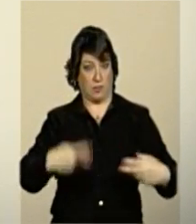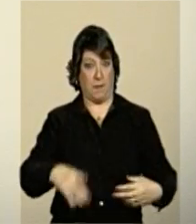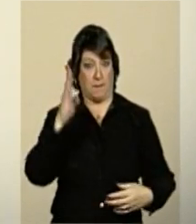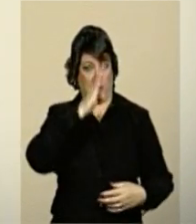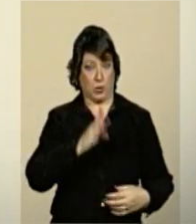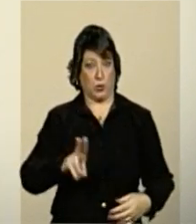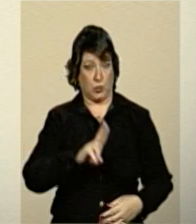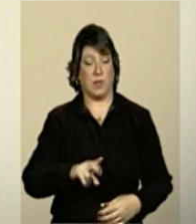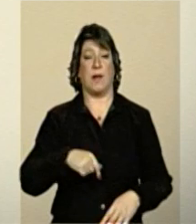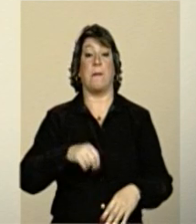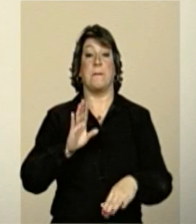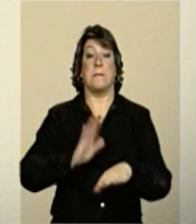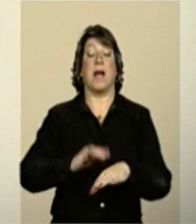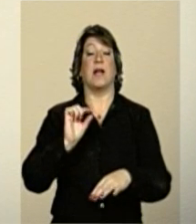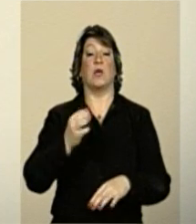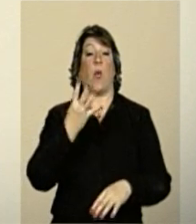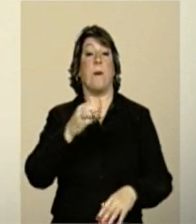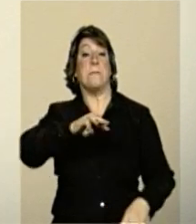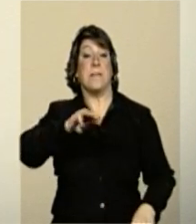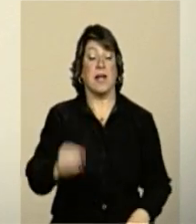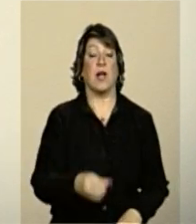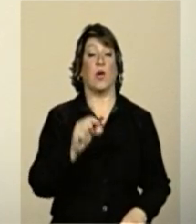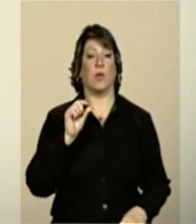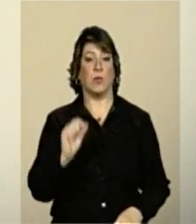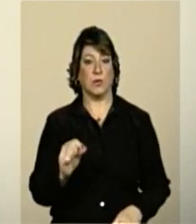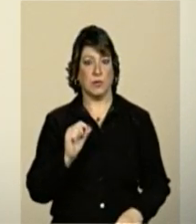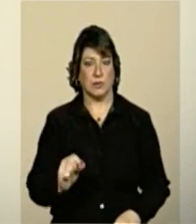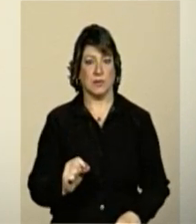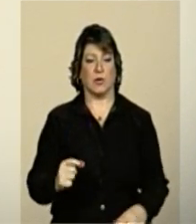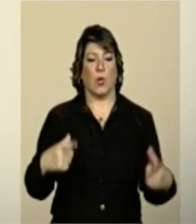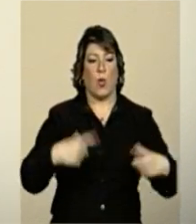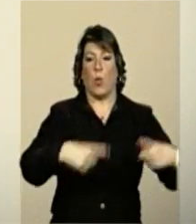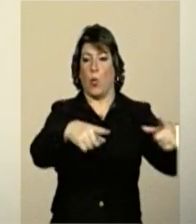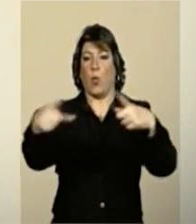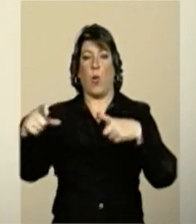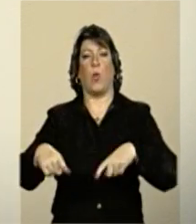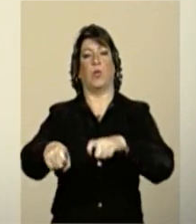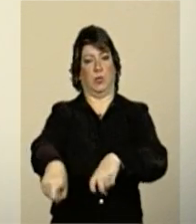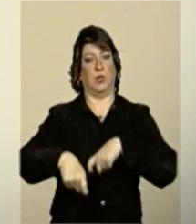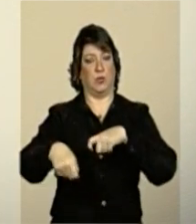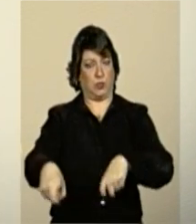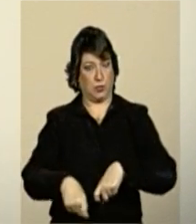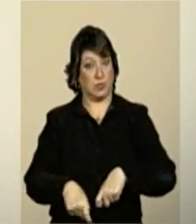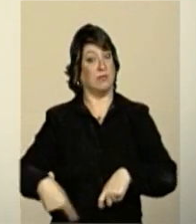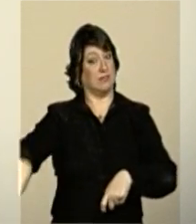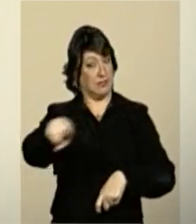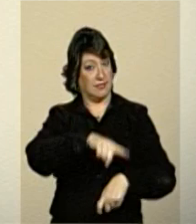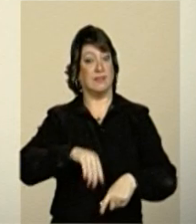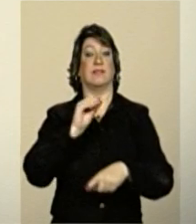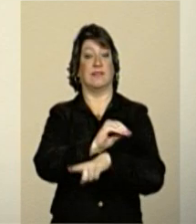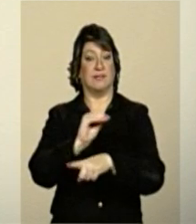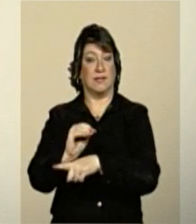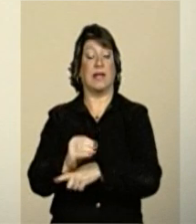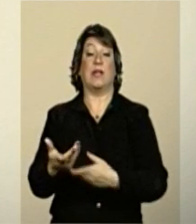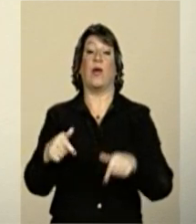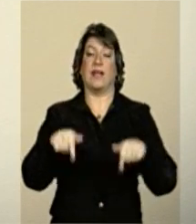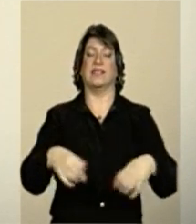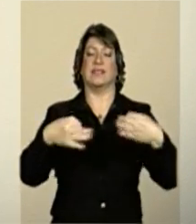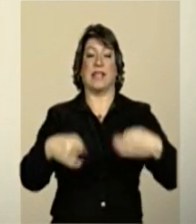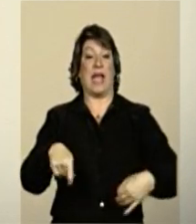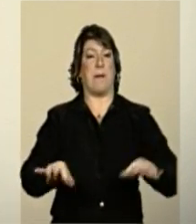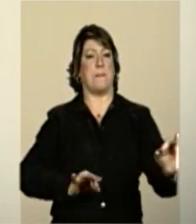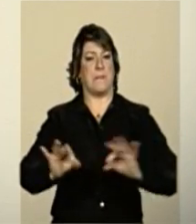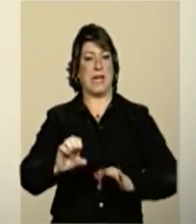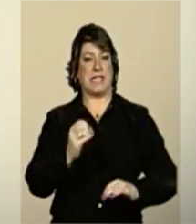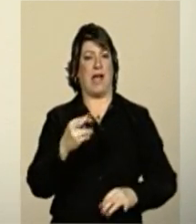das mais de 4 milhões de pequenas propriedades rurais. Por isso, tenho certeza de que esse Plano Safra é